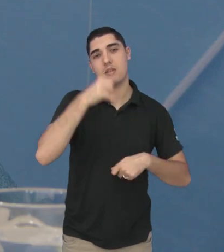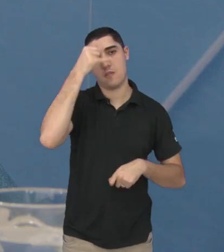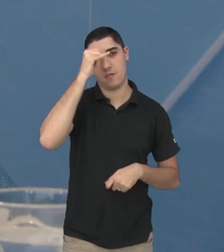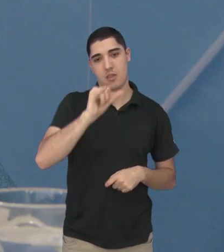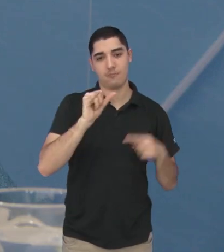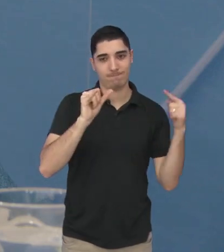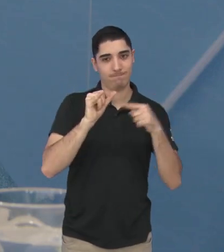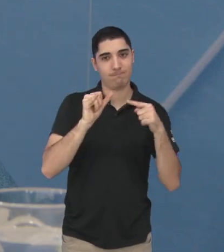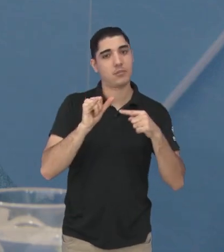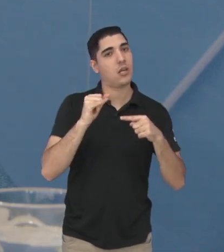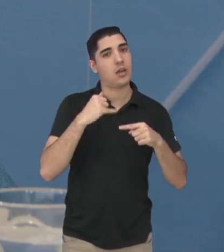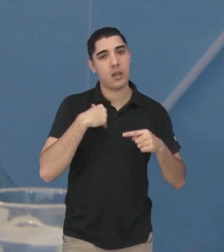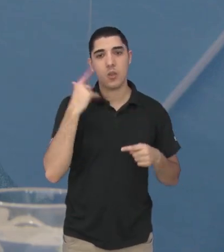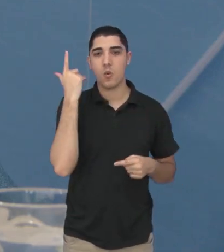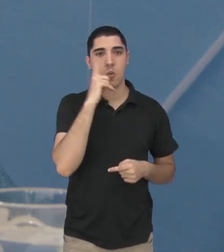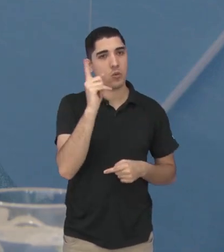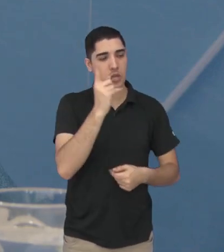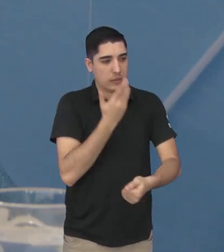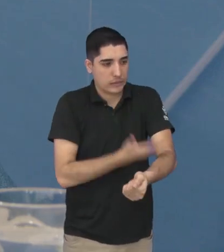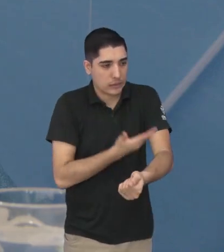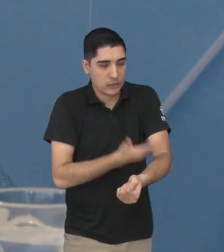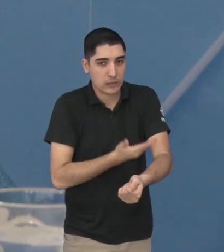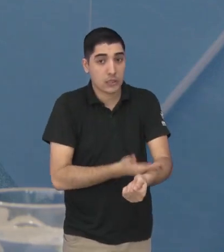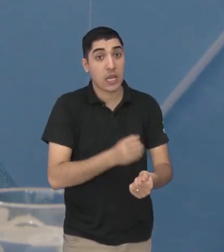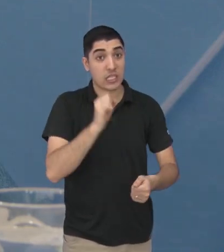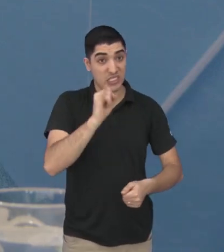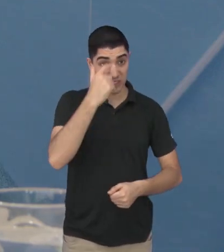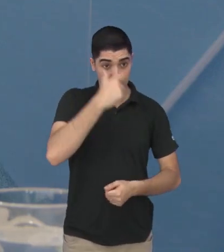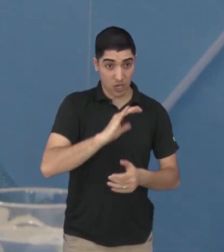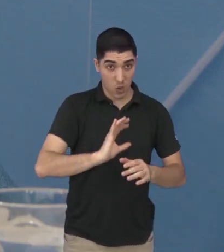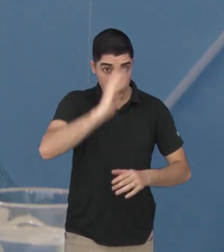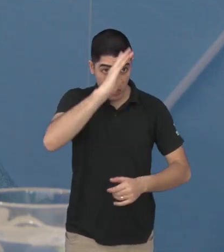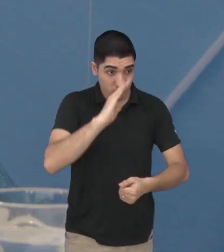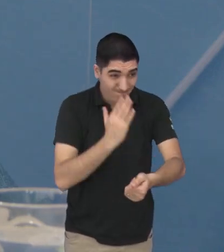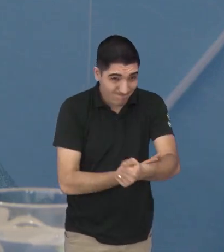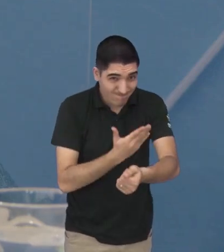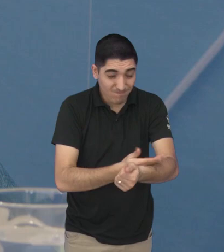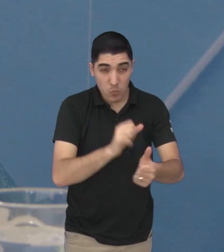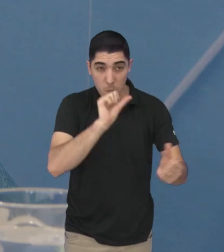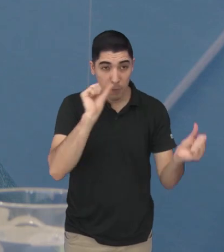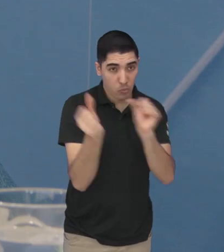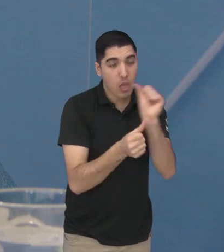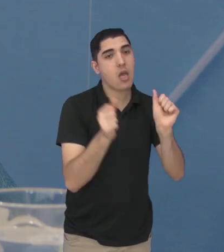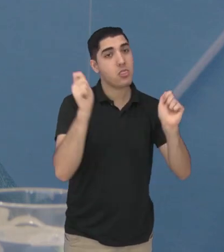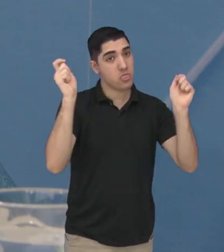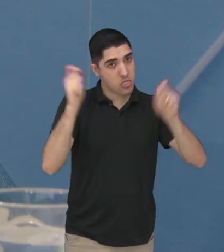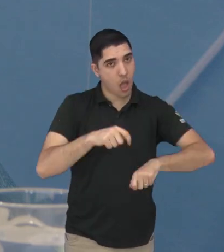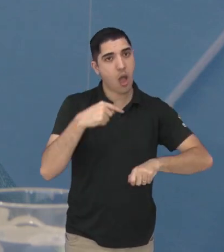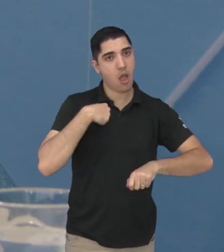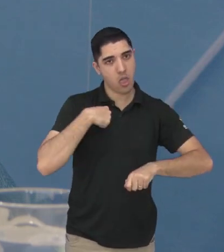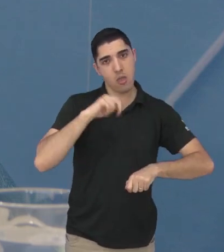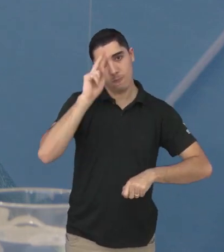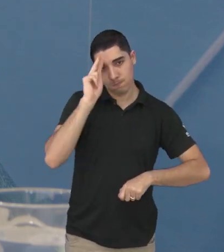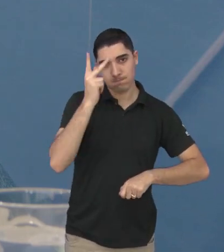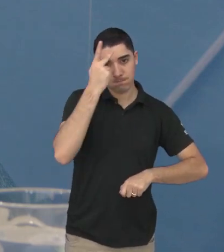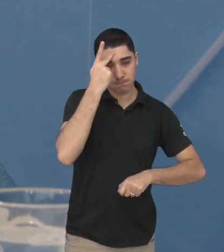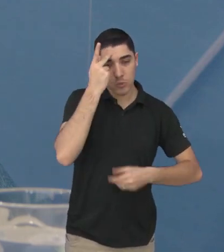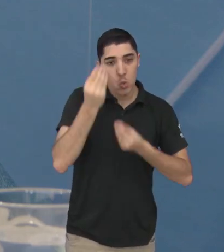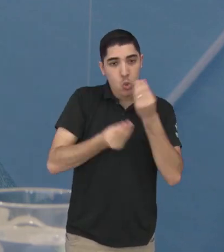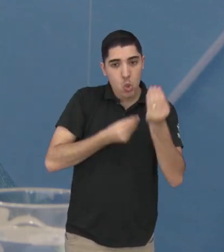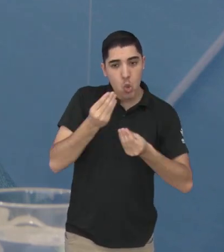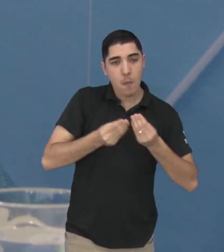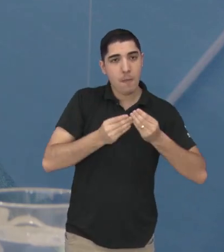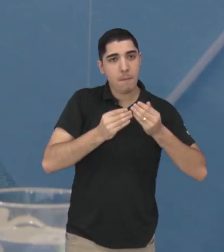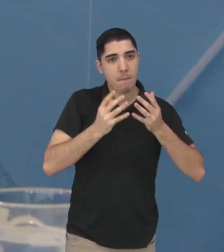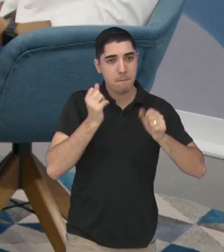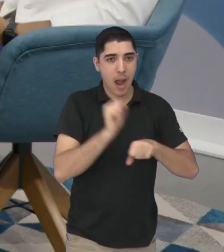prevenção, é você não se tornar um dependente químico, mas se você se tornar, você tem várias saídas e você tem várias